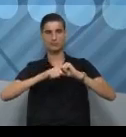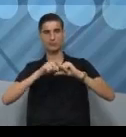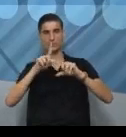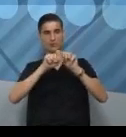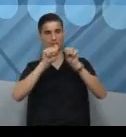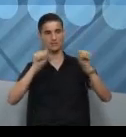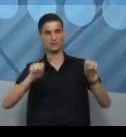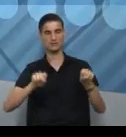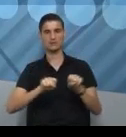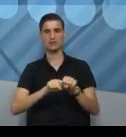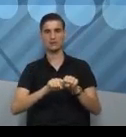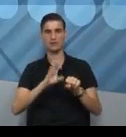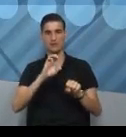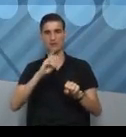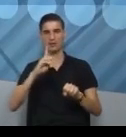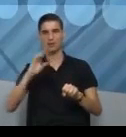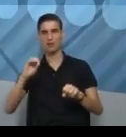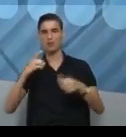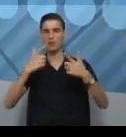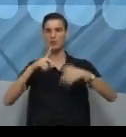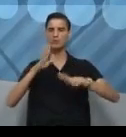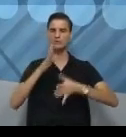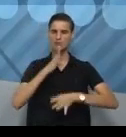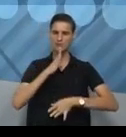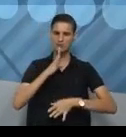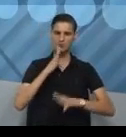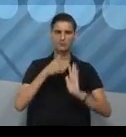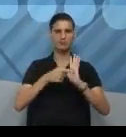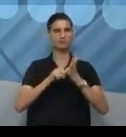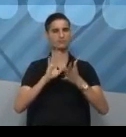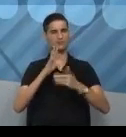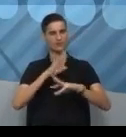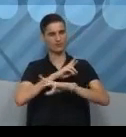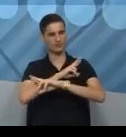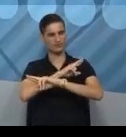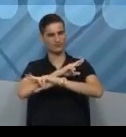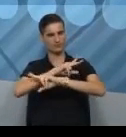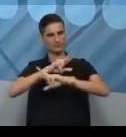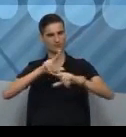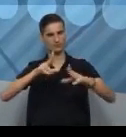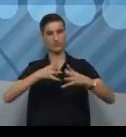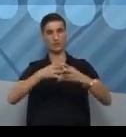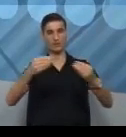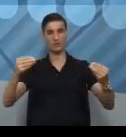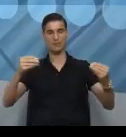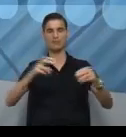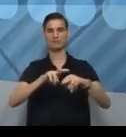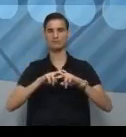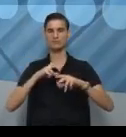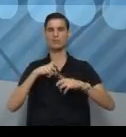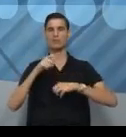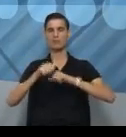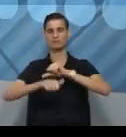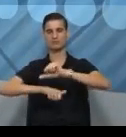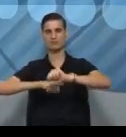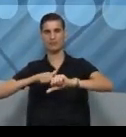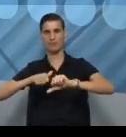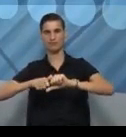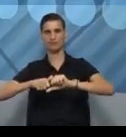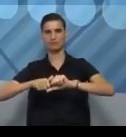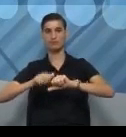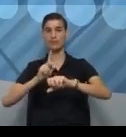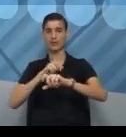num sistema de EDOs, onde nós já conhecemos diversas soluções e fazer essas substituições.